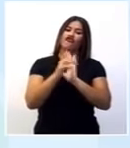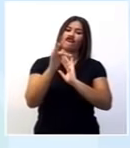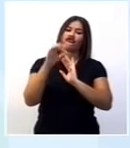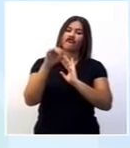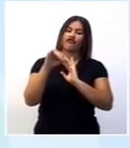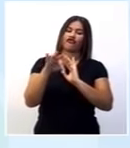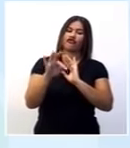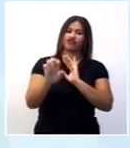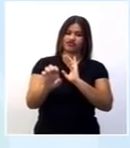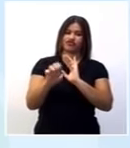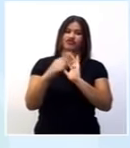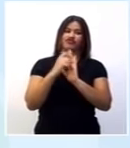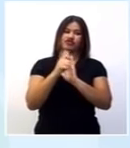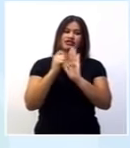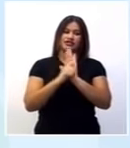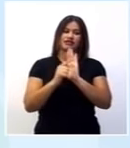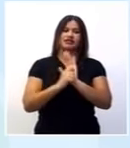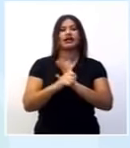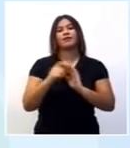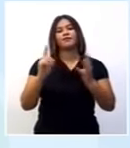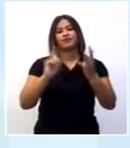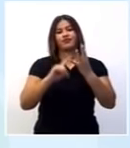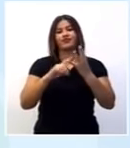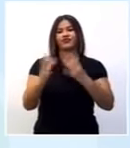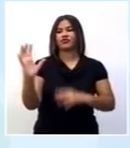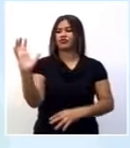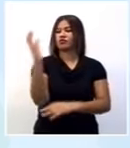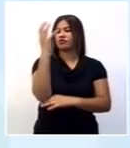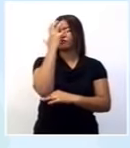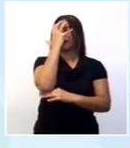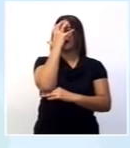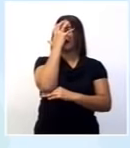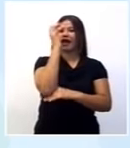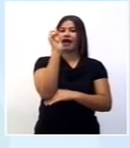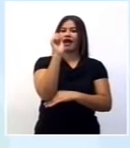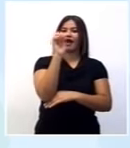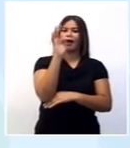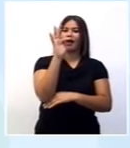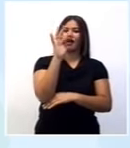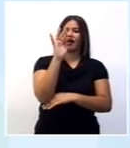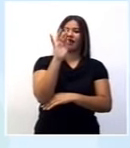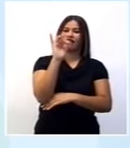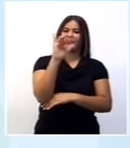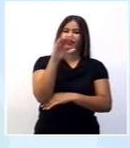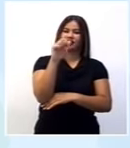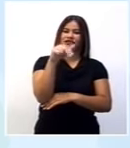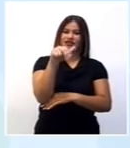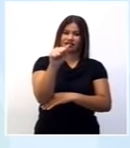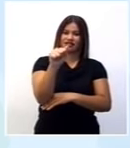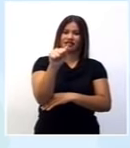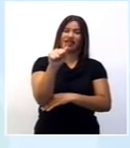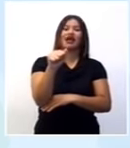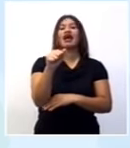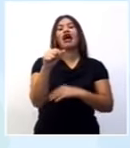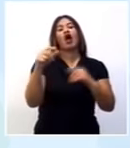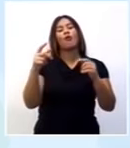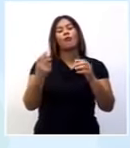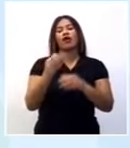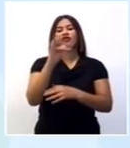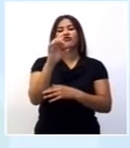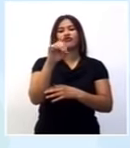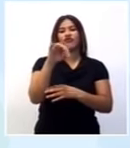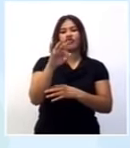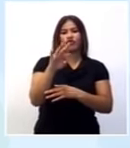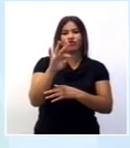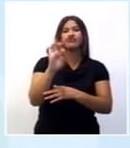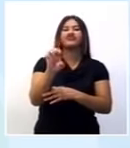imagem 4 é uma máscara africana. Ela é uma fonte imagética,